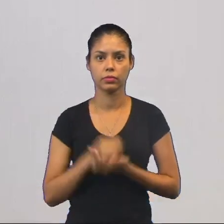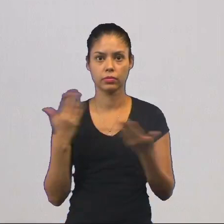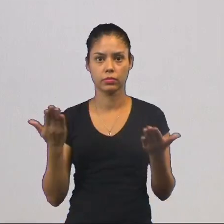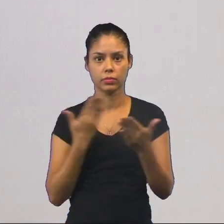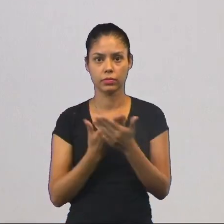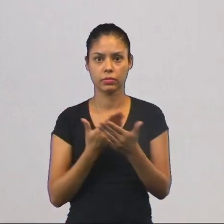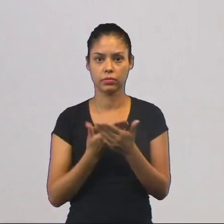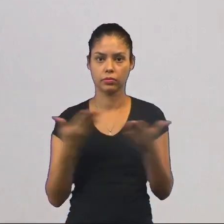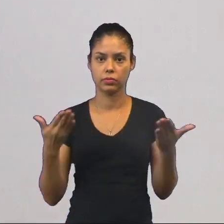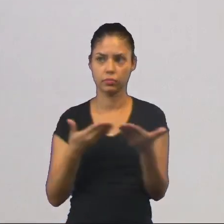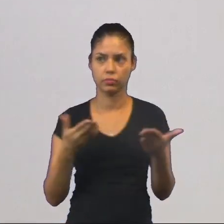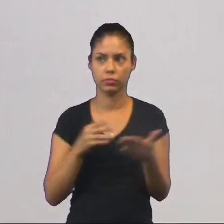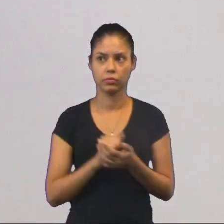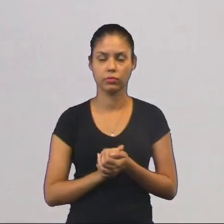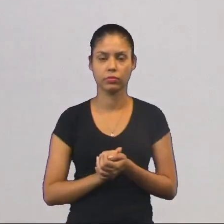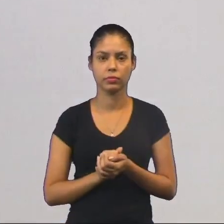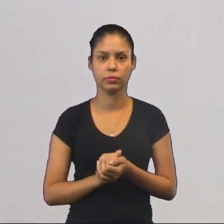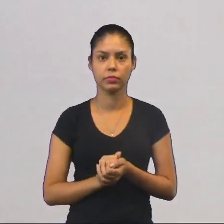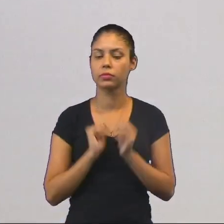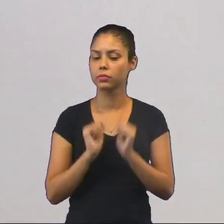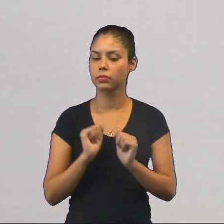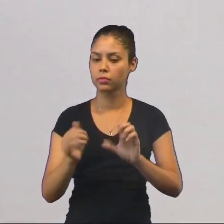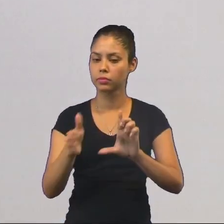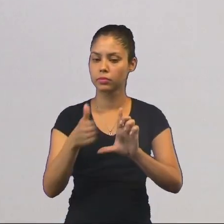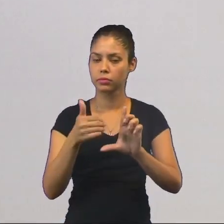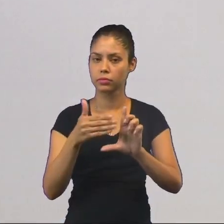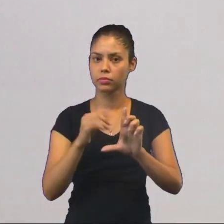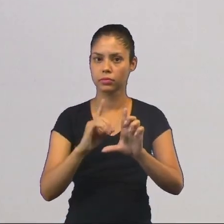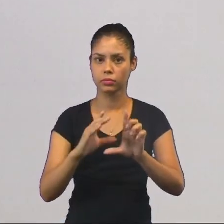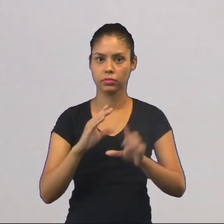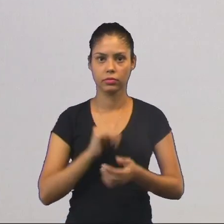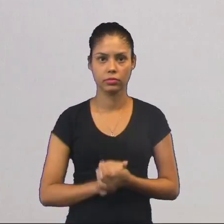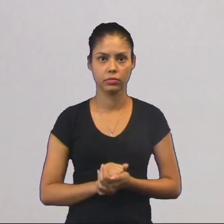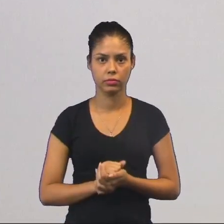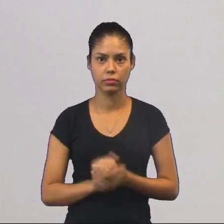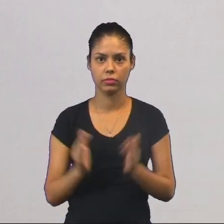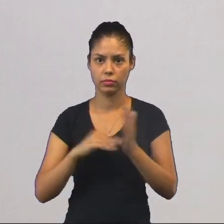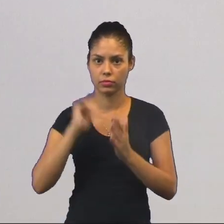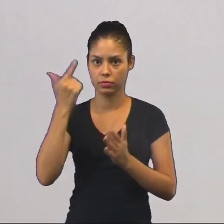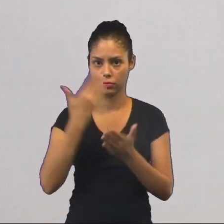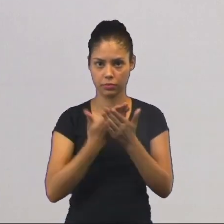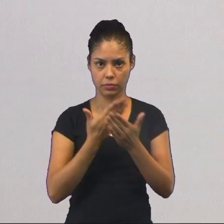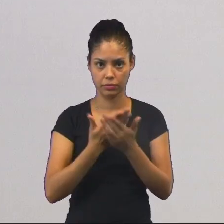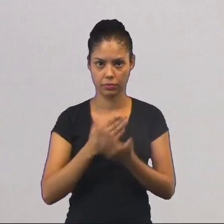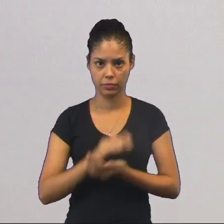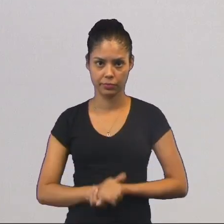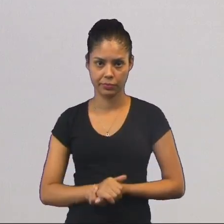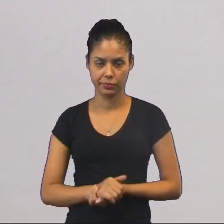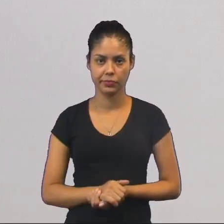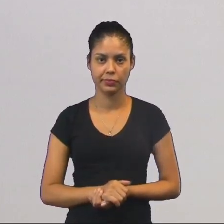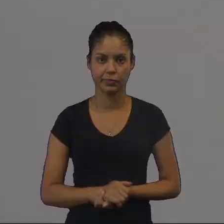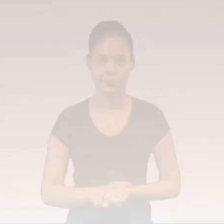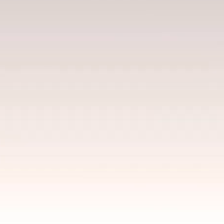Então, essa foi a nossa aula de hoje. Vocês podem acessá-la mais vezes lá na plataforma Eduque. Até a próxima aula!